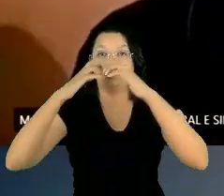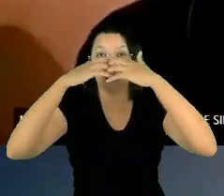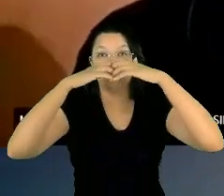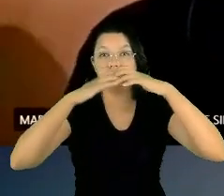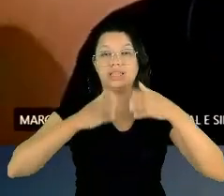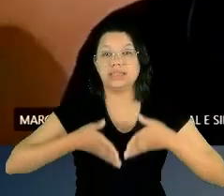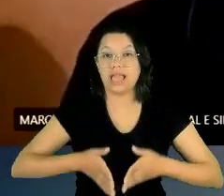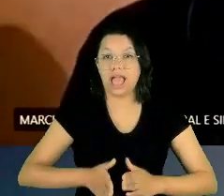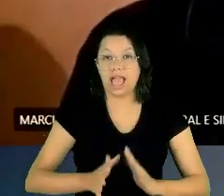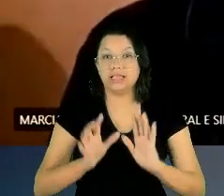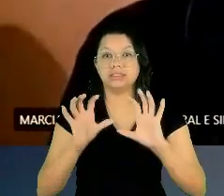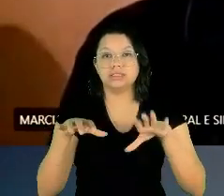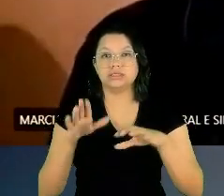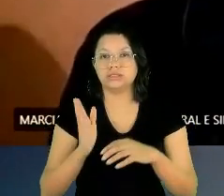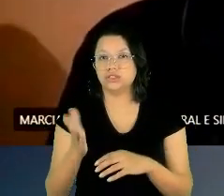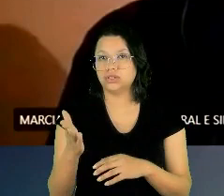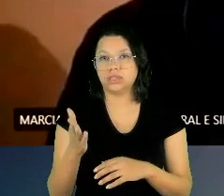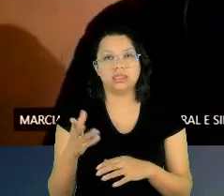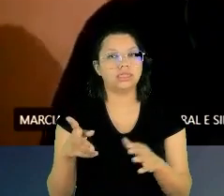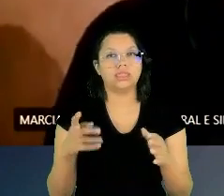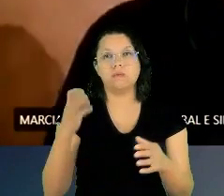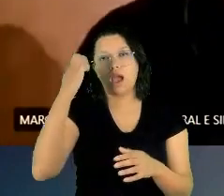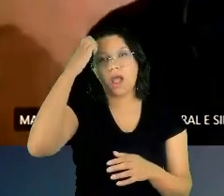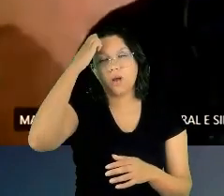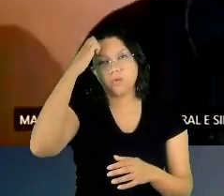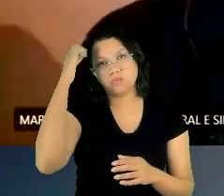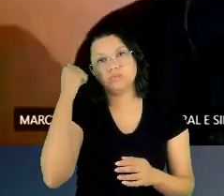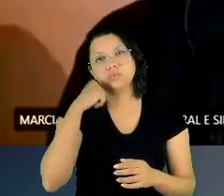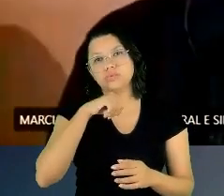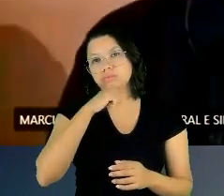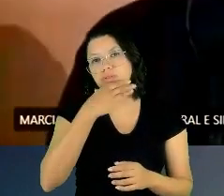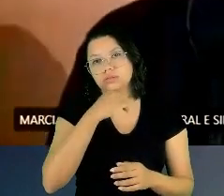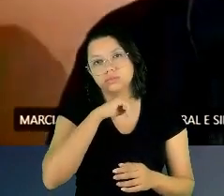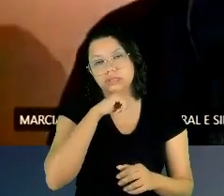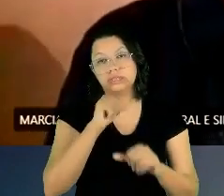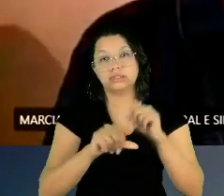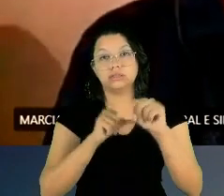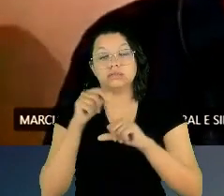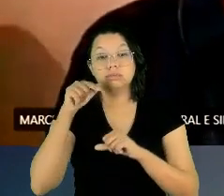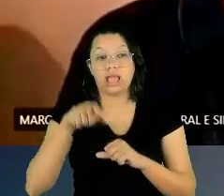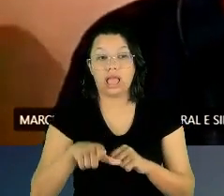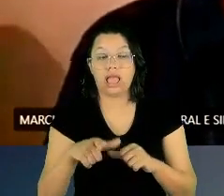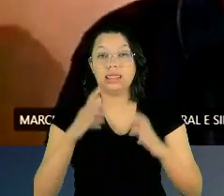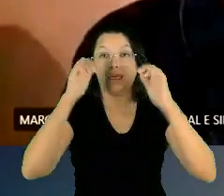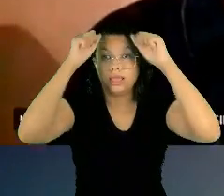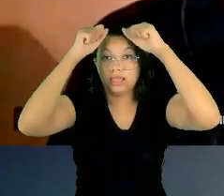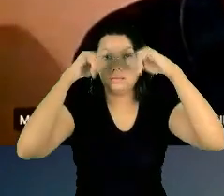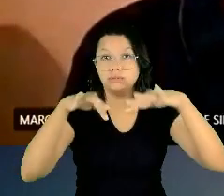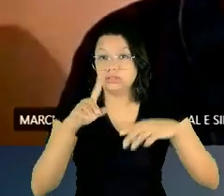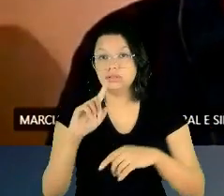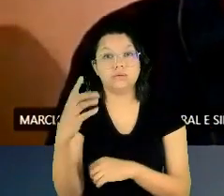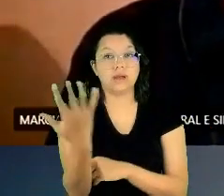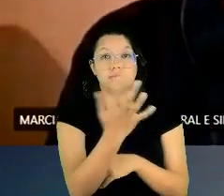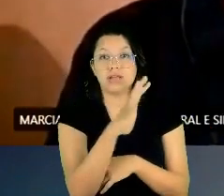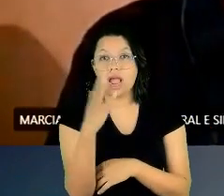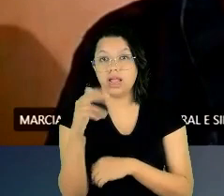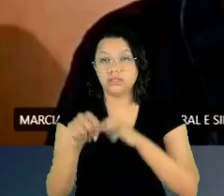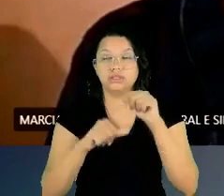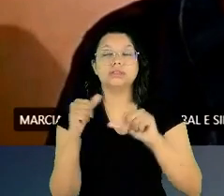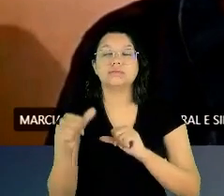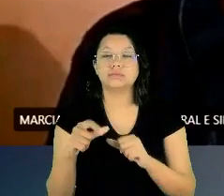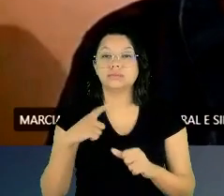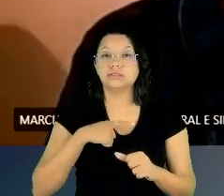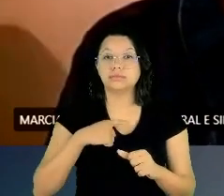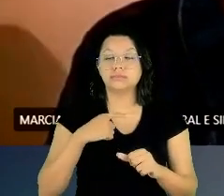neurodesenvolvimento, então essa criança nasce já assim, não são os pais que tornam a criança autista, não é o ambiente que torna a